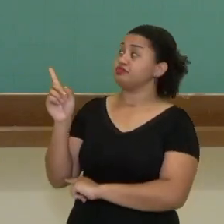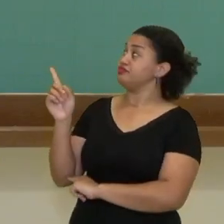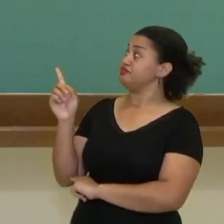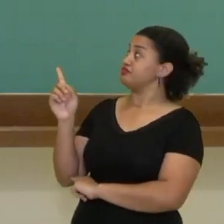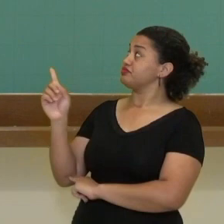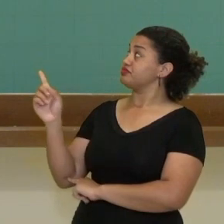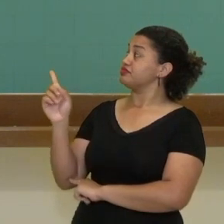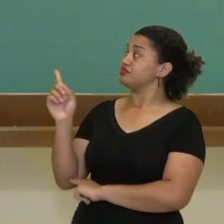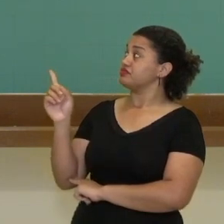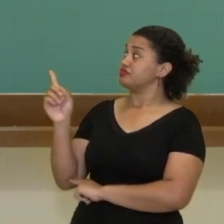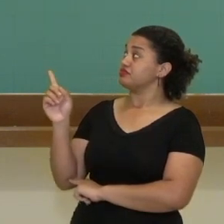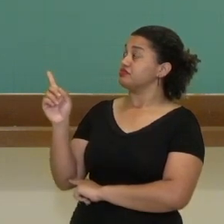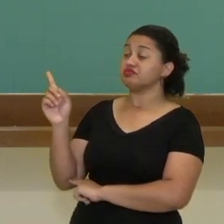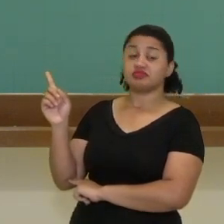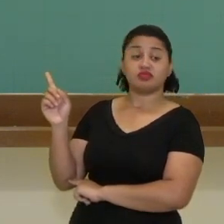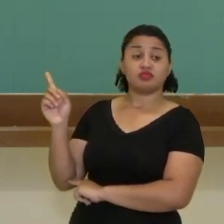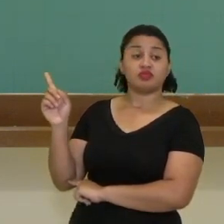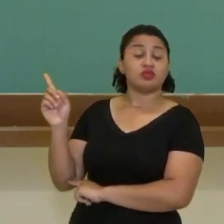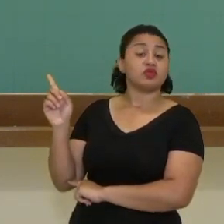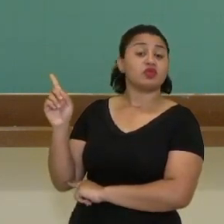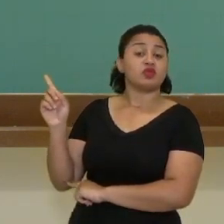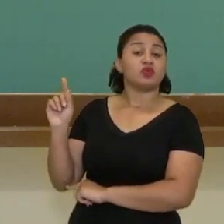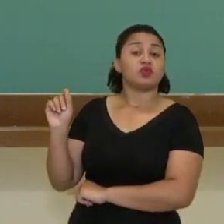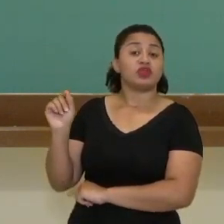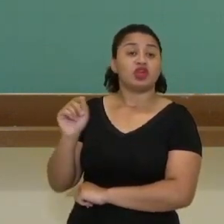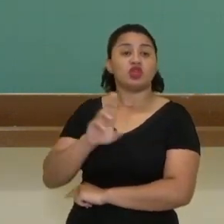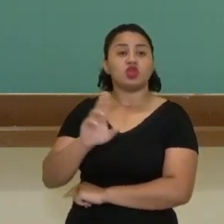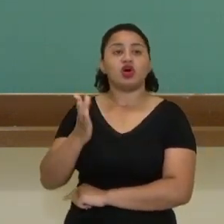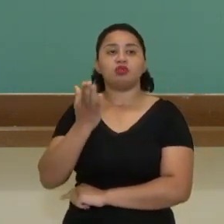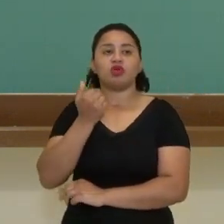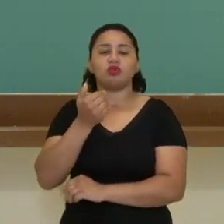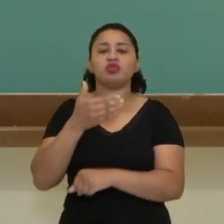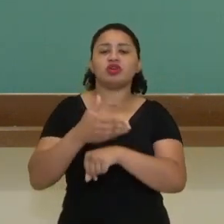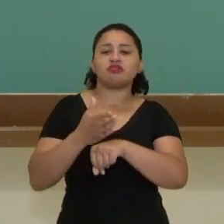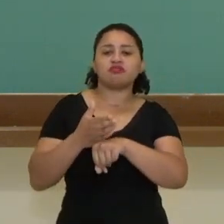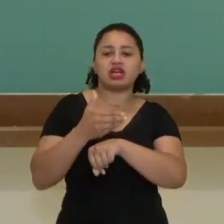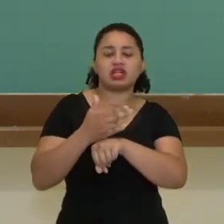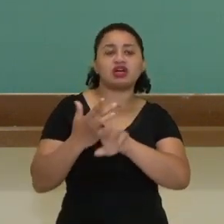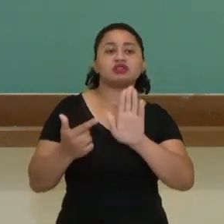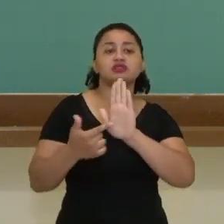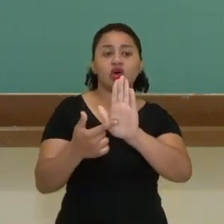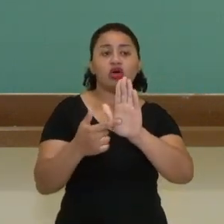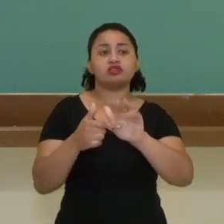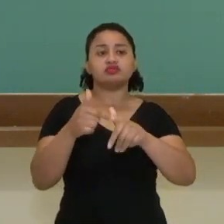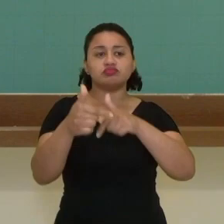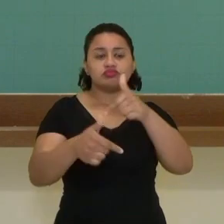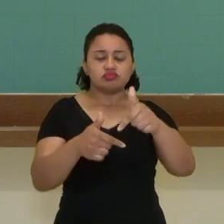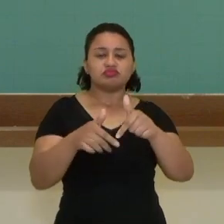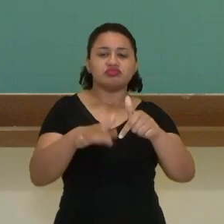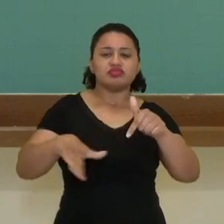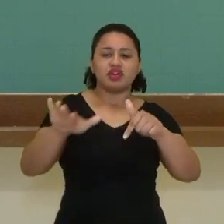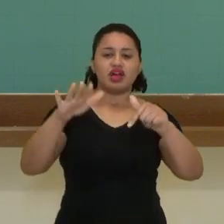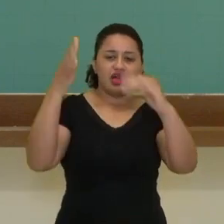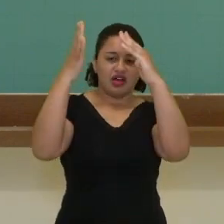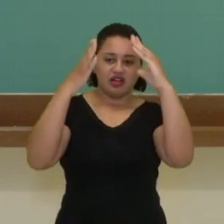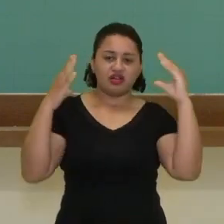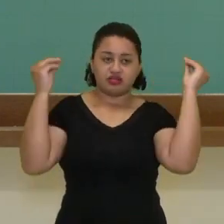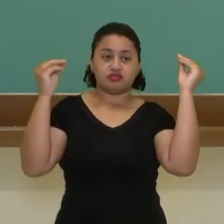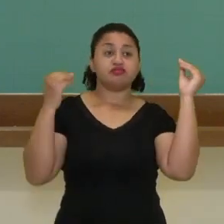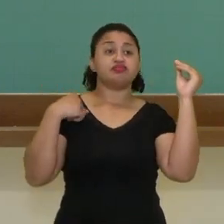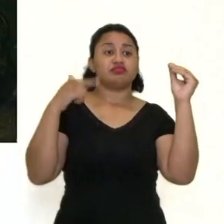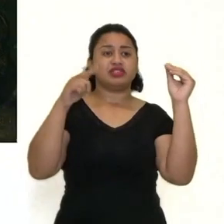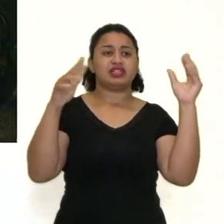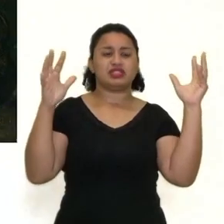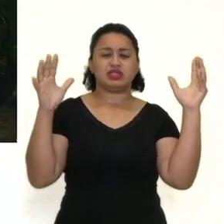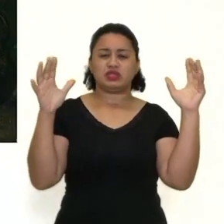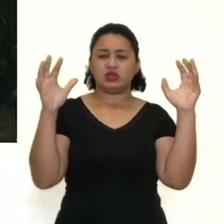Batata, na qual ele mostra, né, os camponeses ali da região da Holanda, e nessa